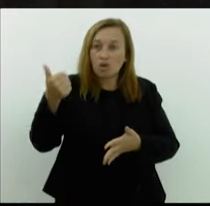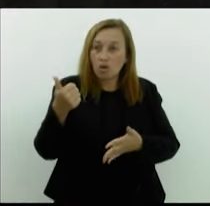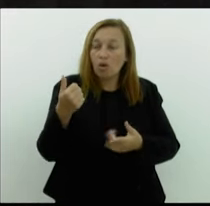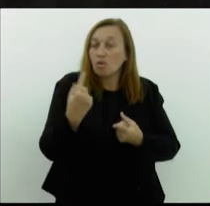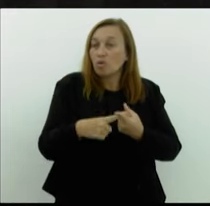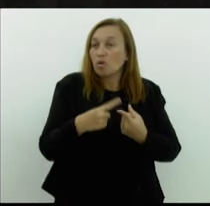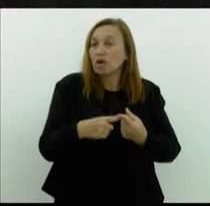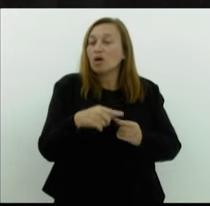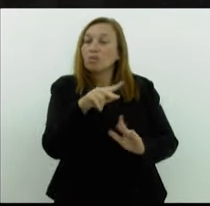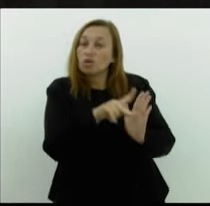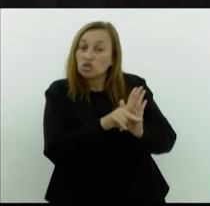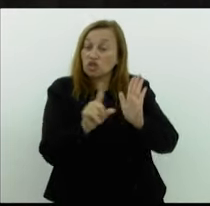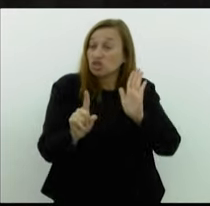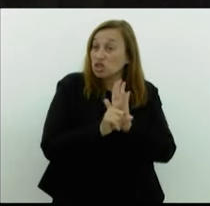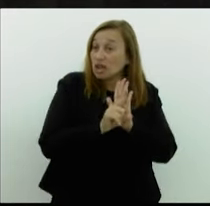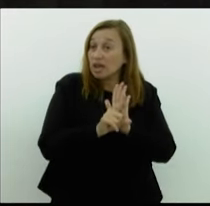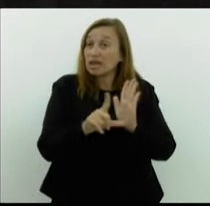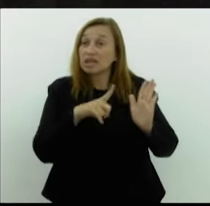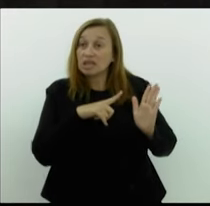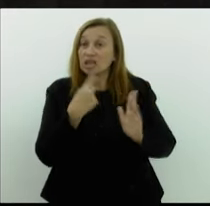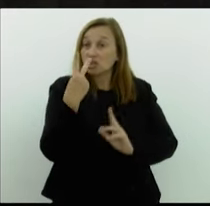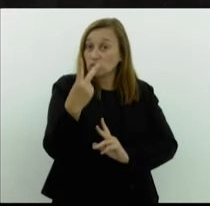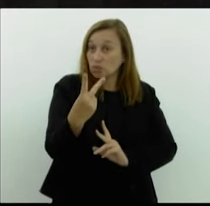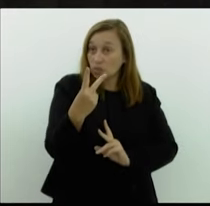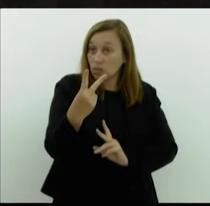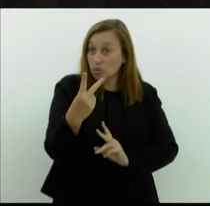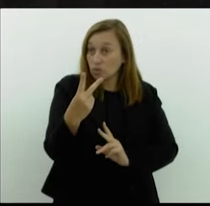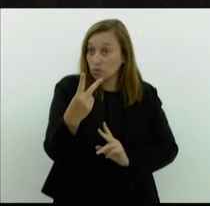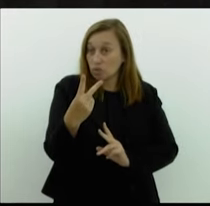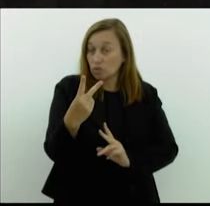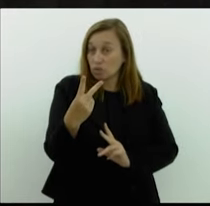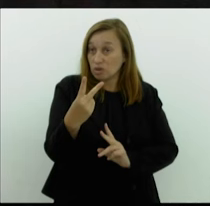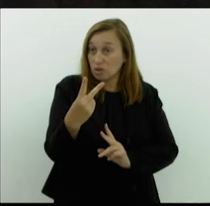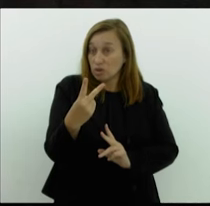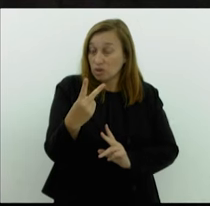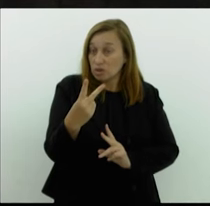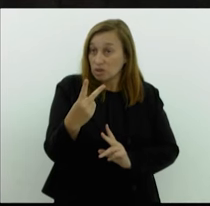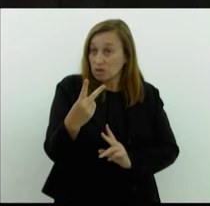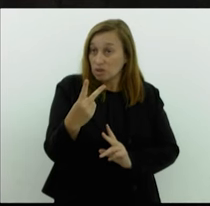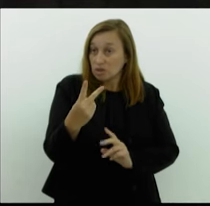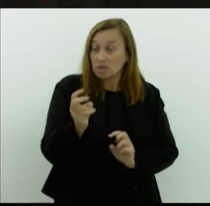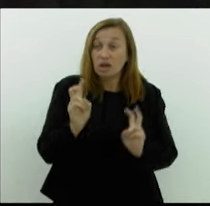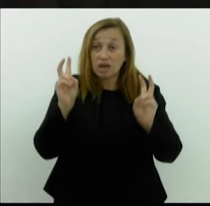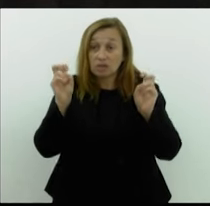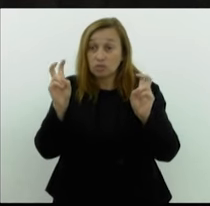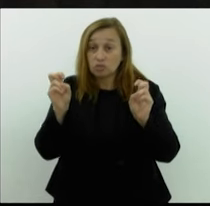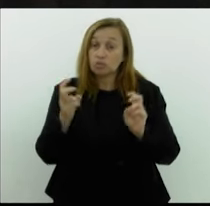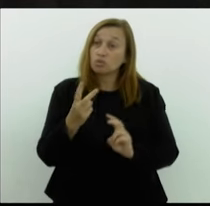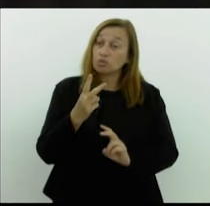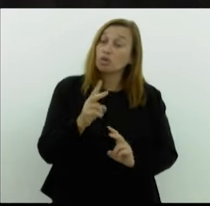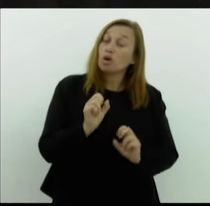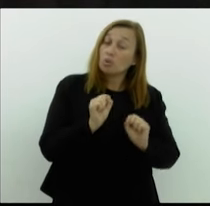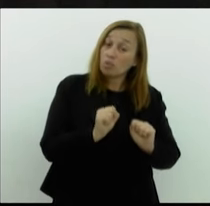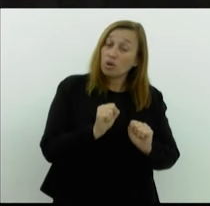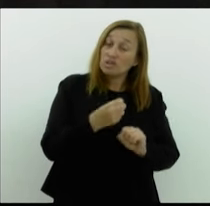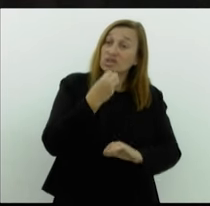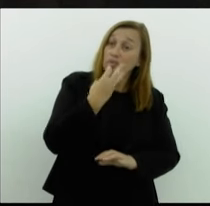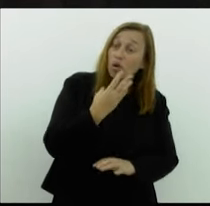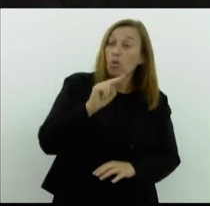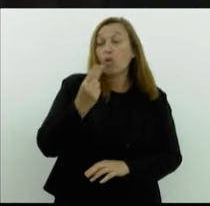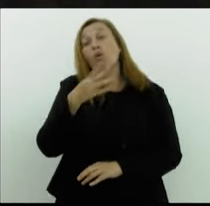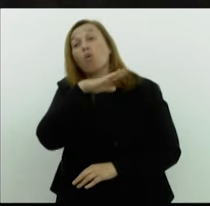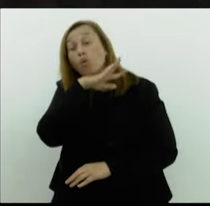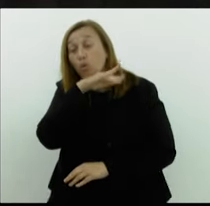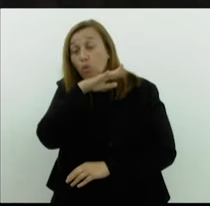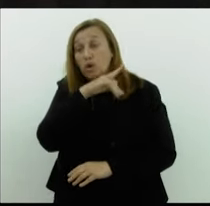um projeto de lei que tem duas vertentes, uma vertente positiva e outra vertente negativa. E o que a gente quer é